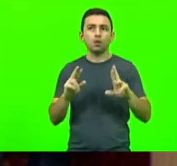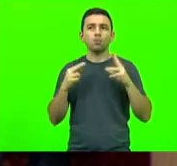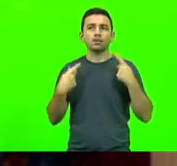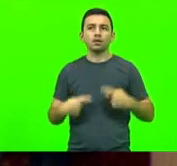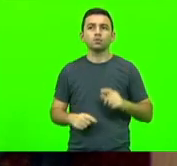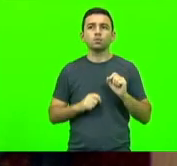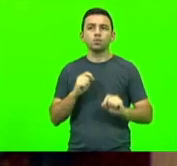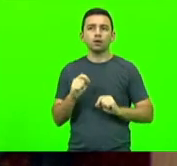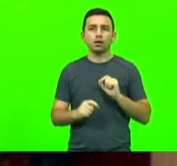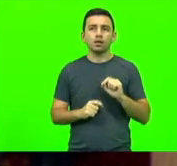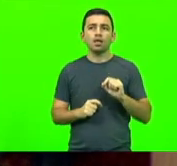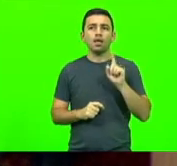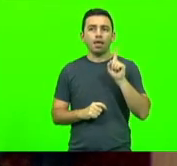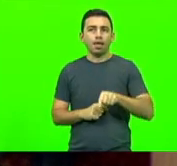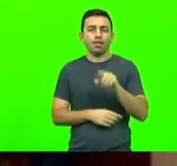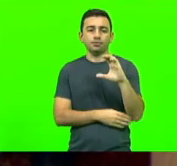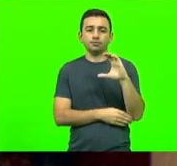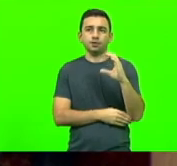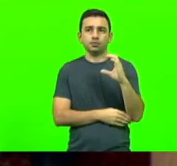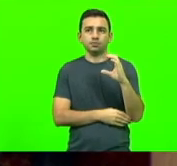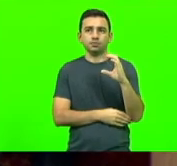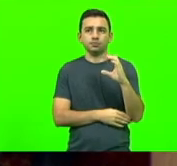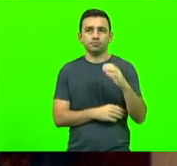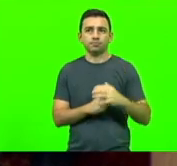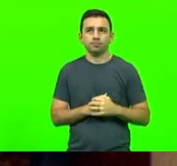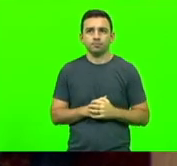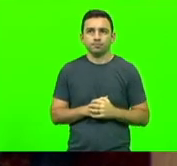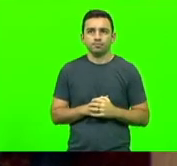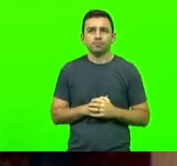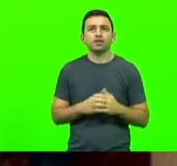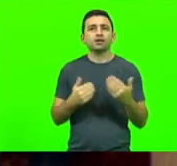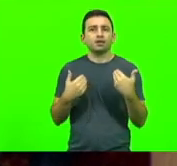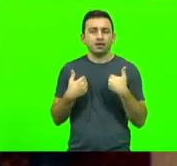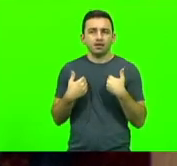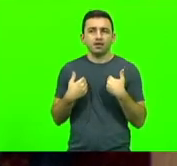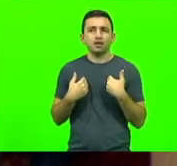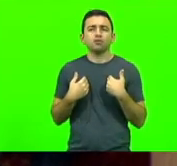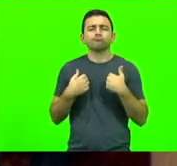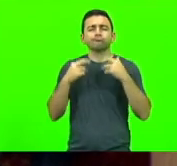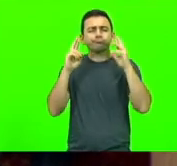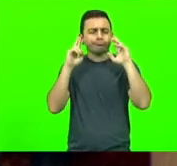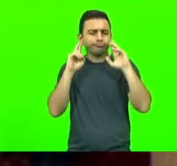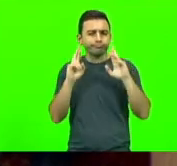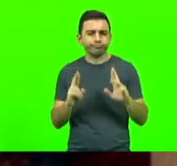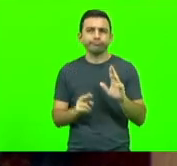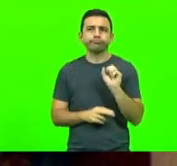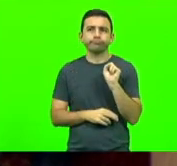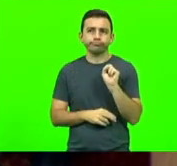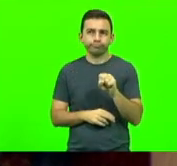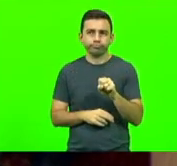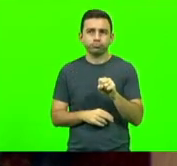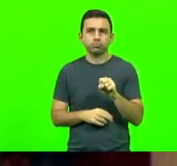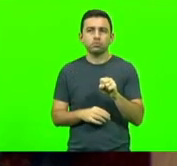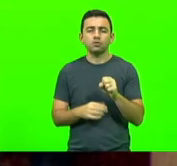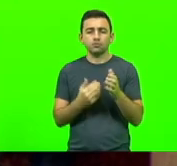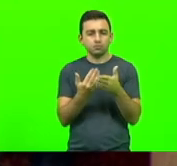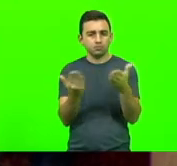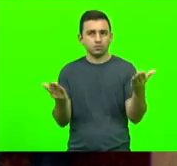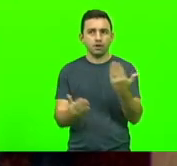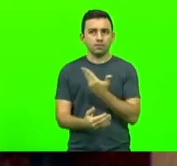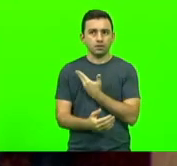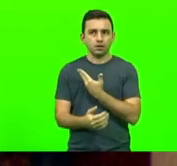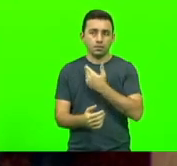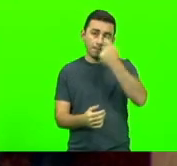é a condição da ciência. Eu tenho todo o respeito, senhor presidente, aos nossos colegas que